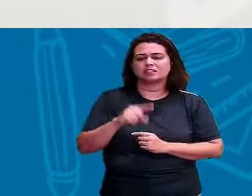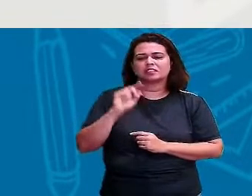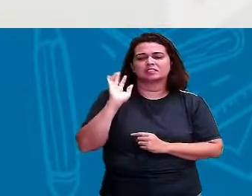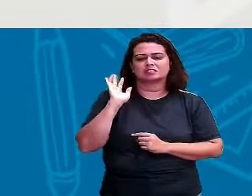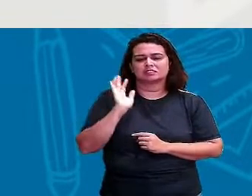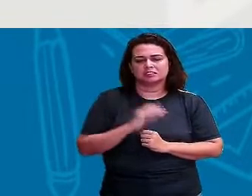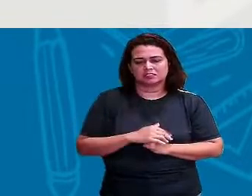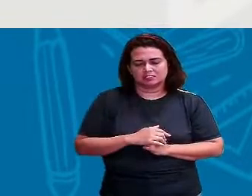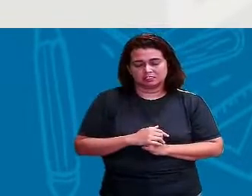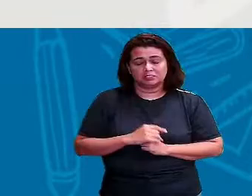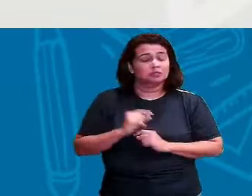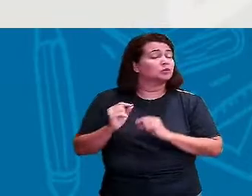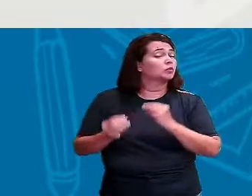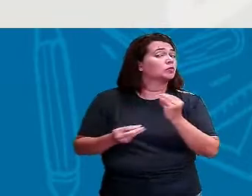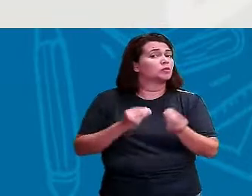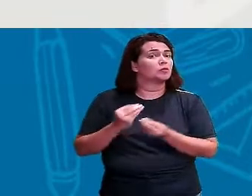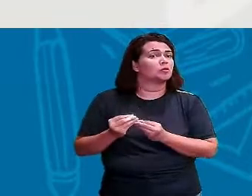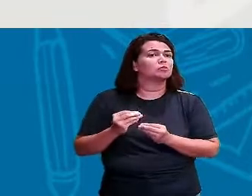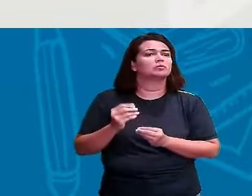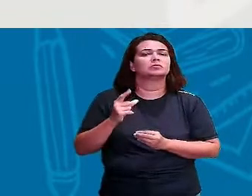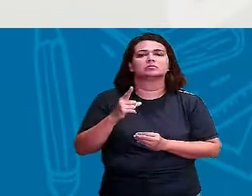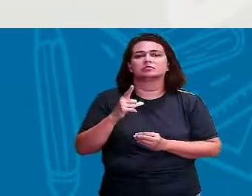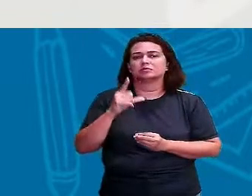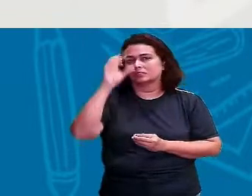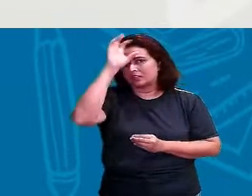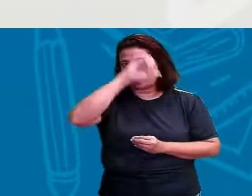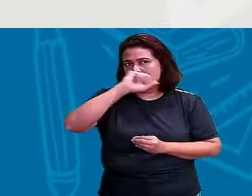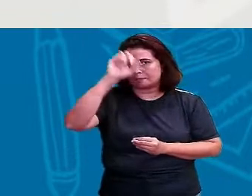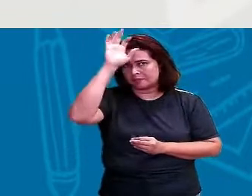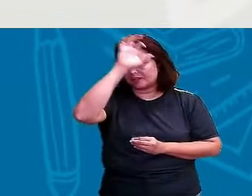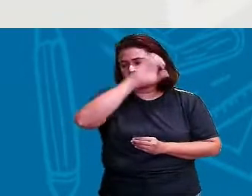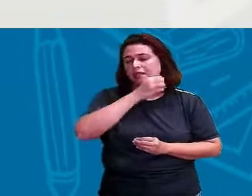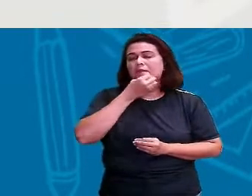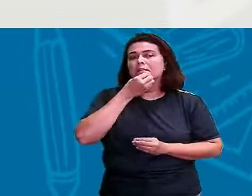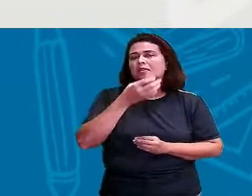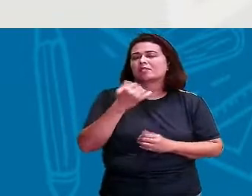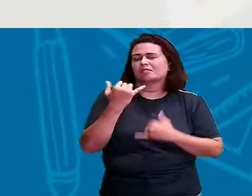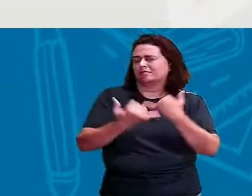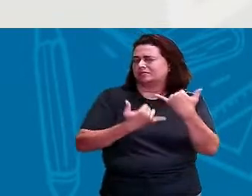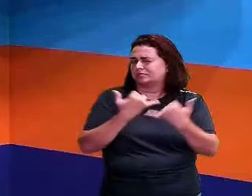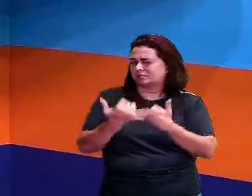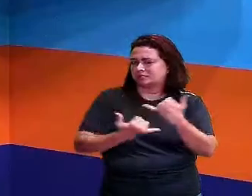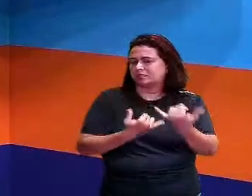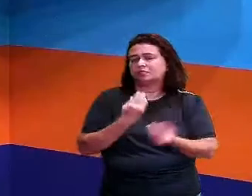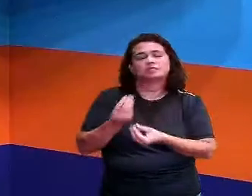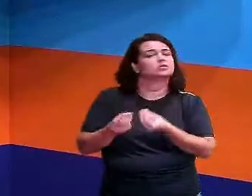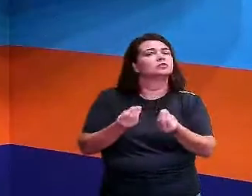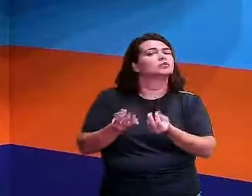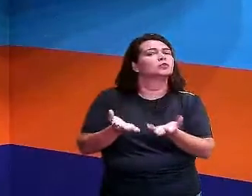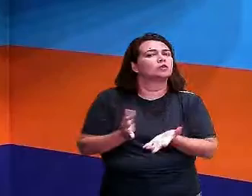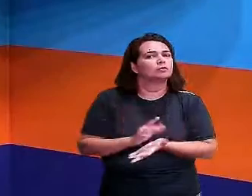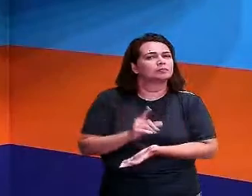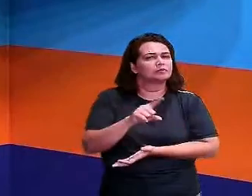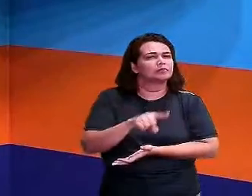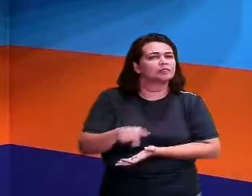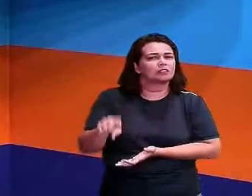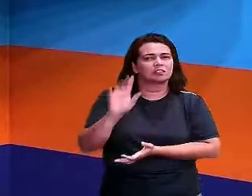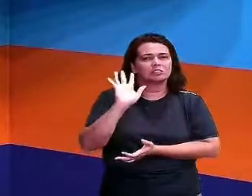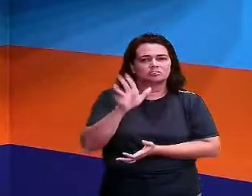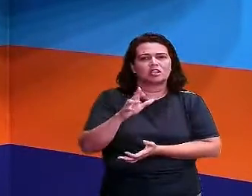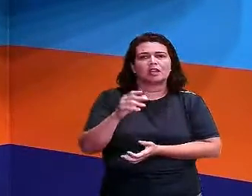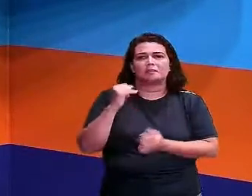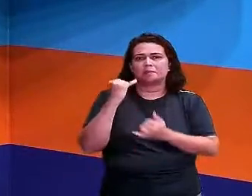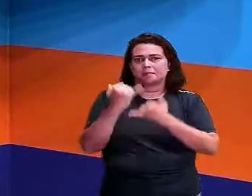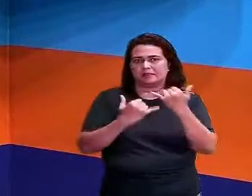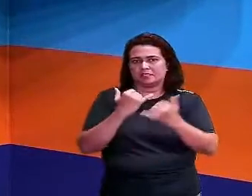forma muito legal da gente aprender par ou ímpar, e é brincando. E aí, você já